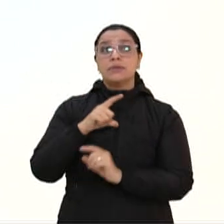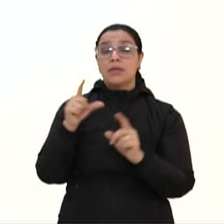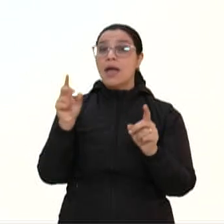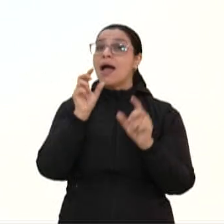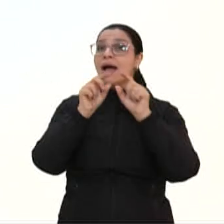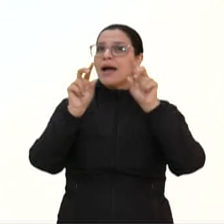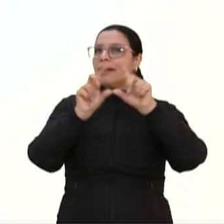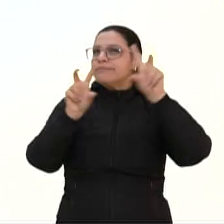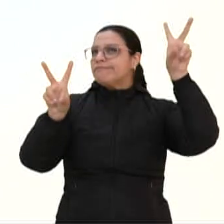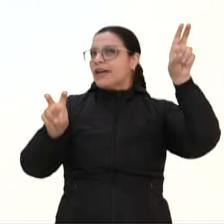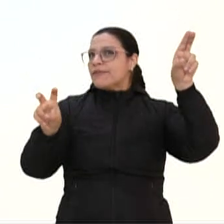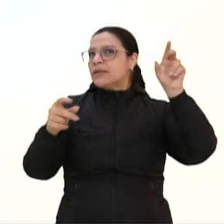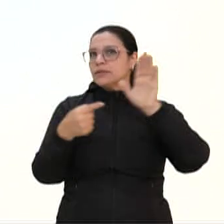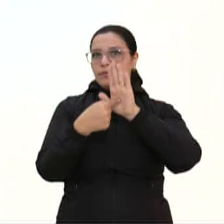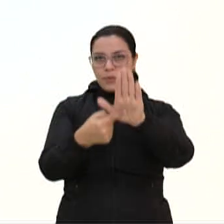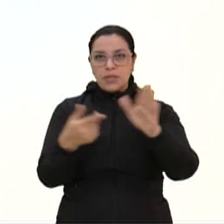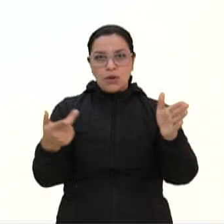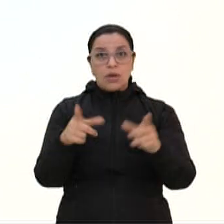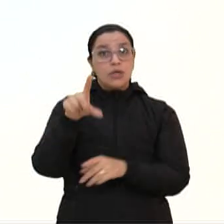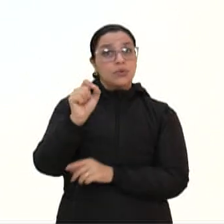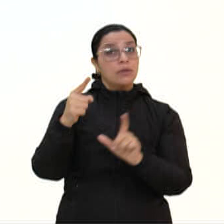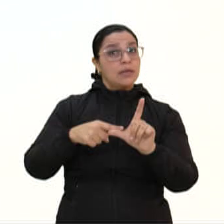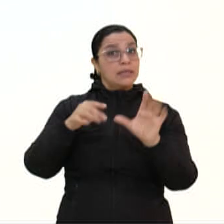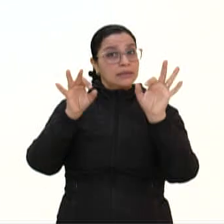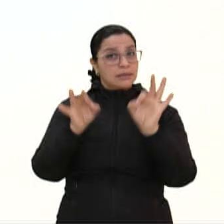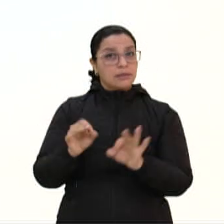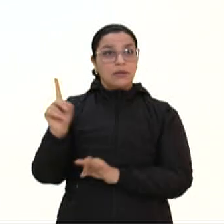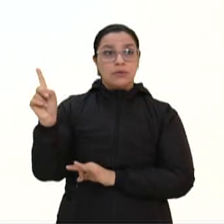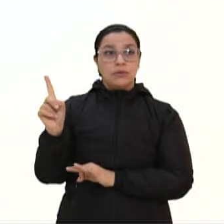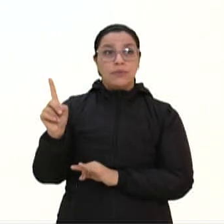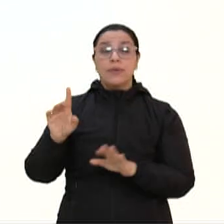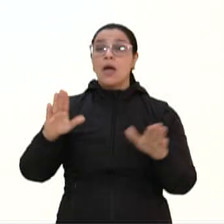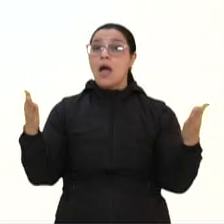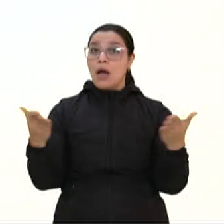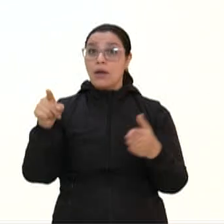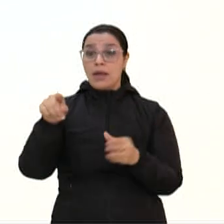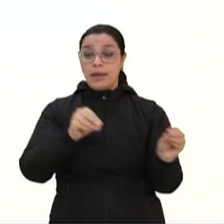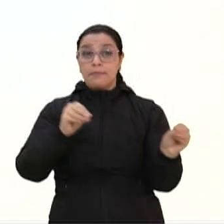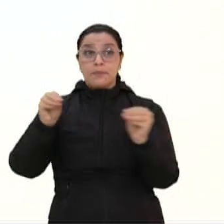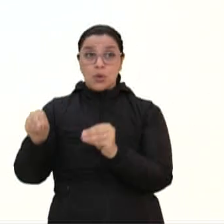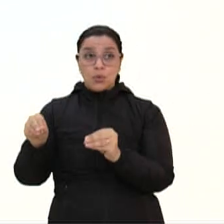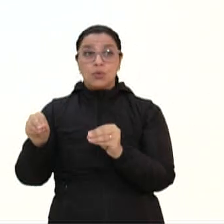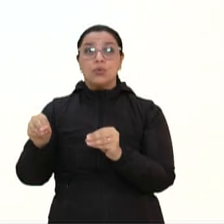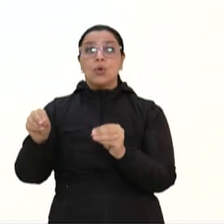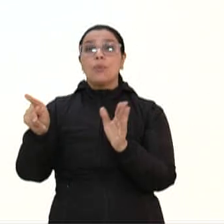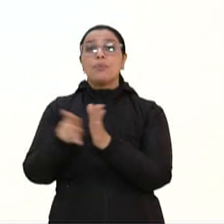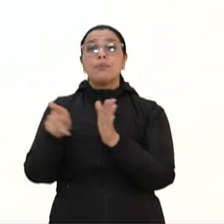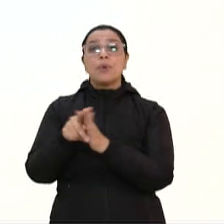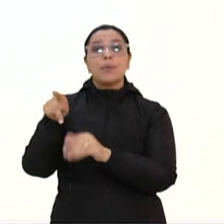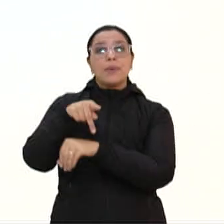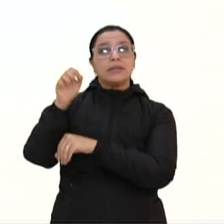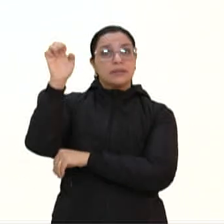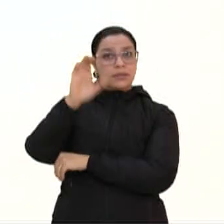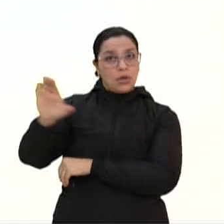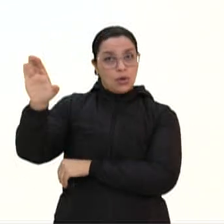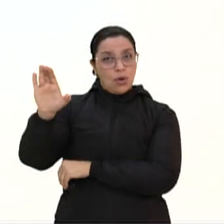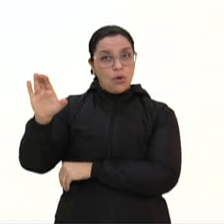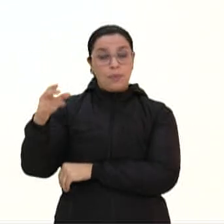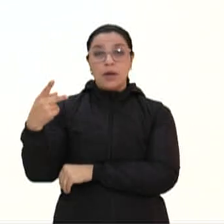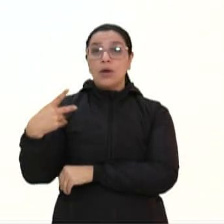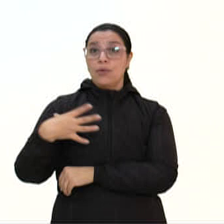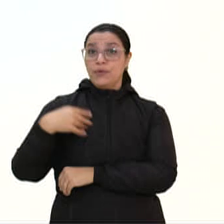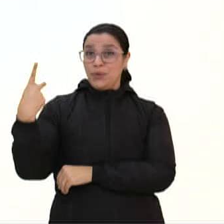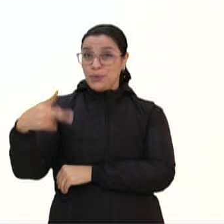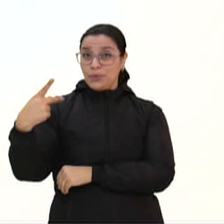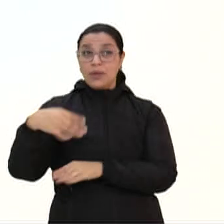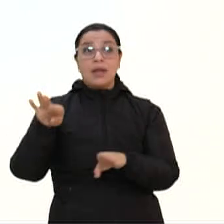abaixo? Marque a alternativa correta. Desde que ele se mudou para a Europa, seus filhos